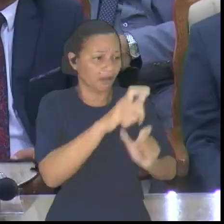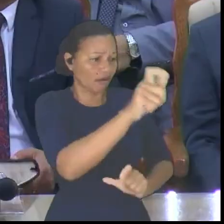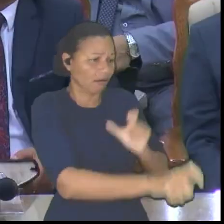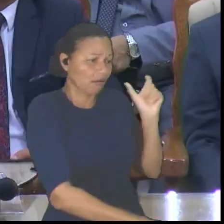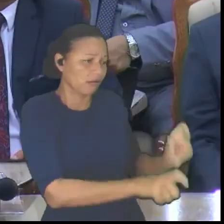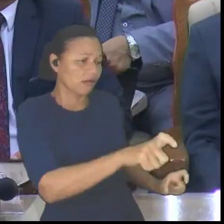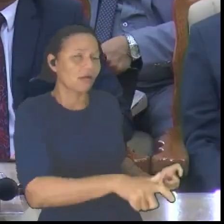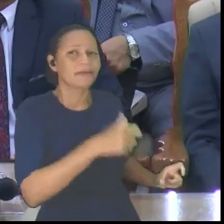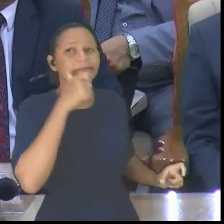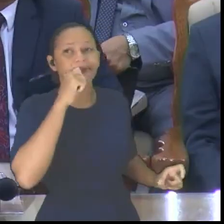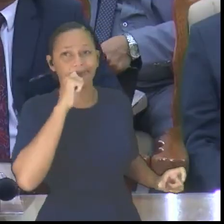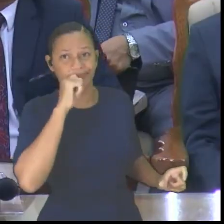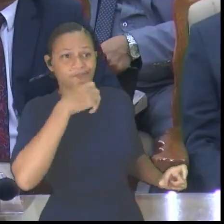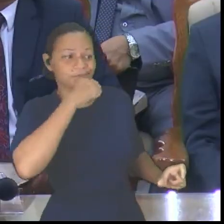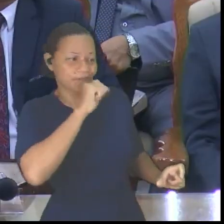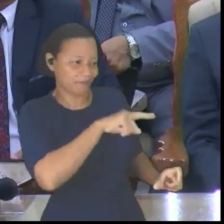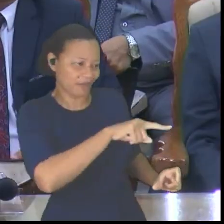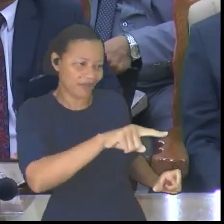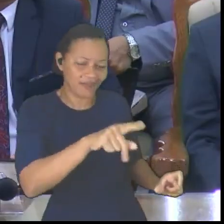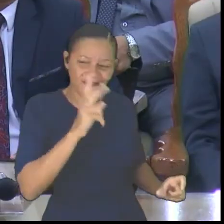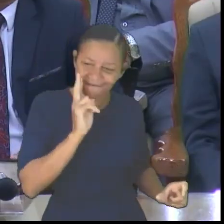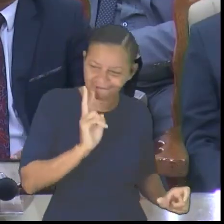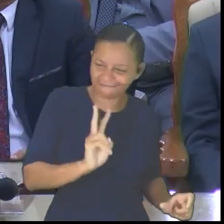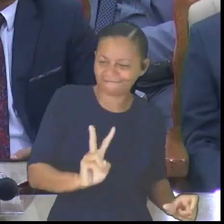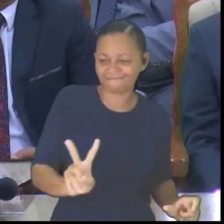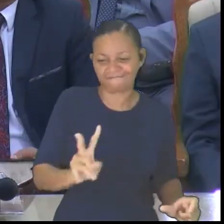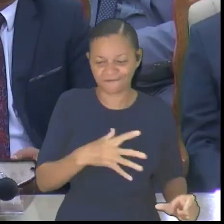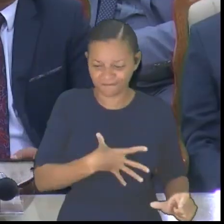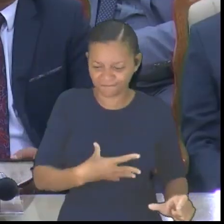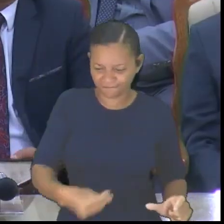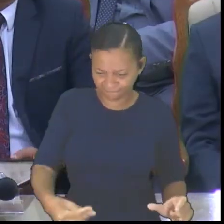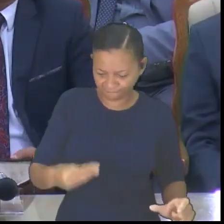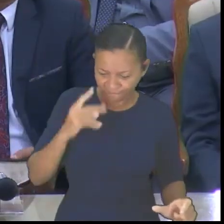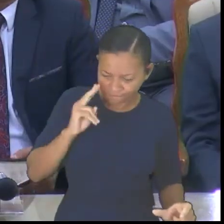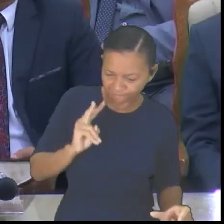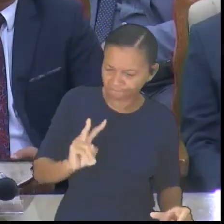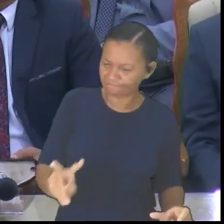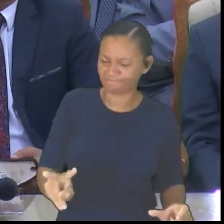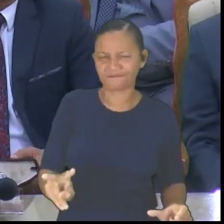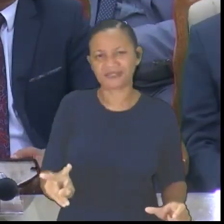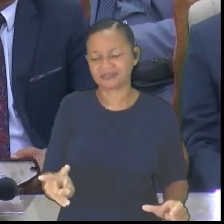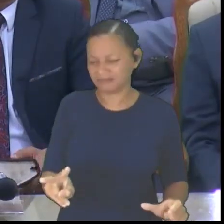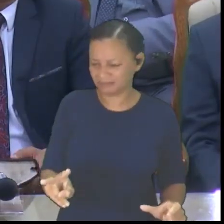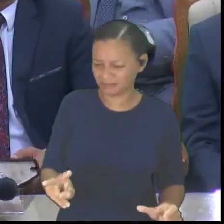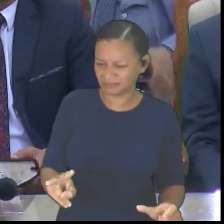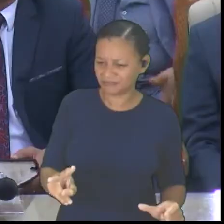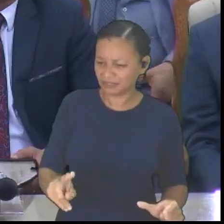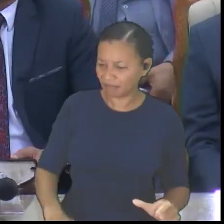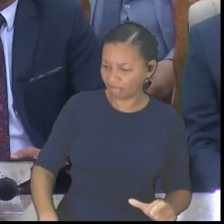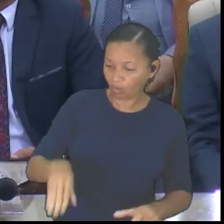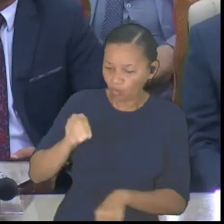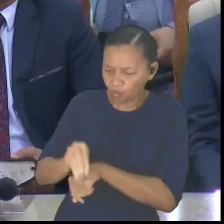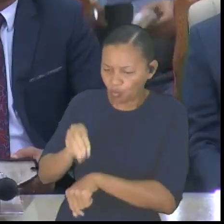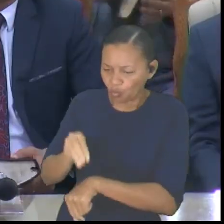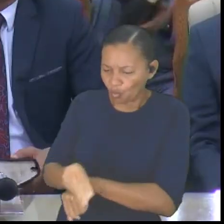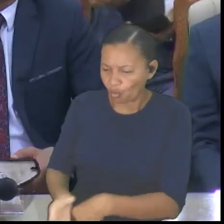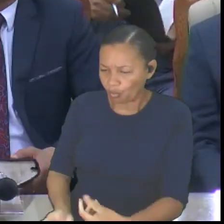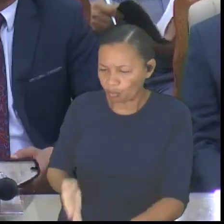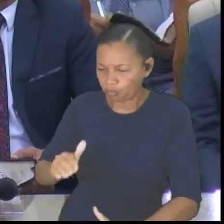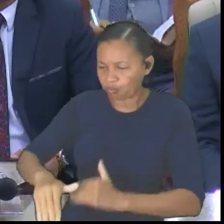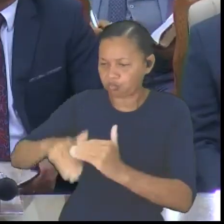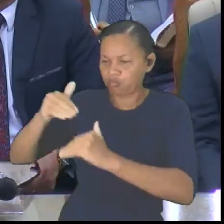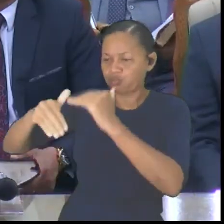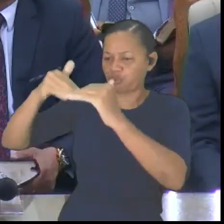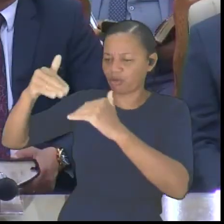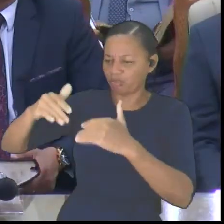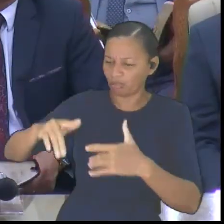podem ter o prazer de ver os seus filhos, o desprazer de ver seus filhos o abandonarem.